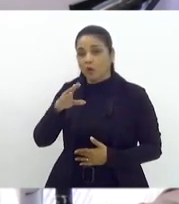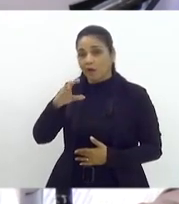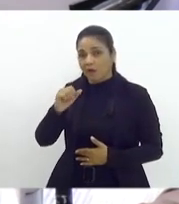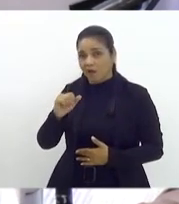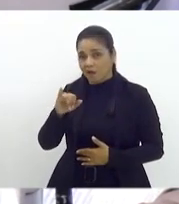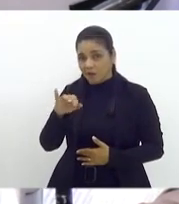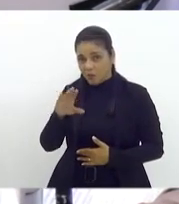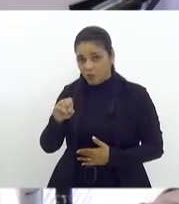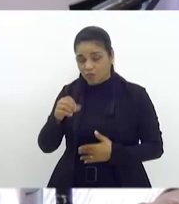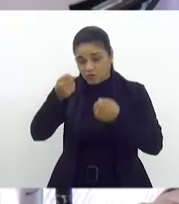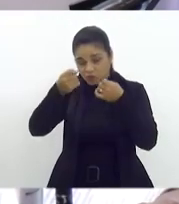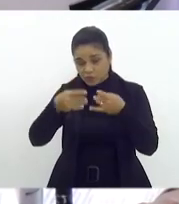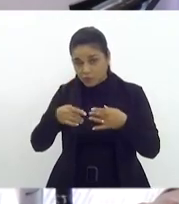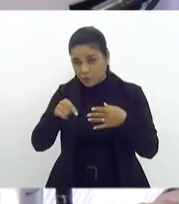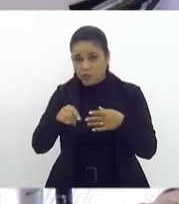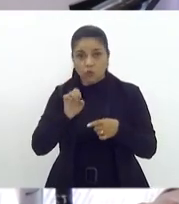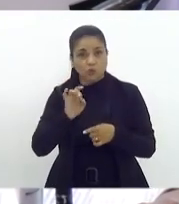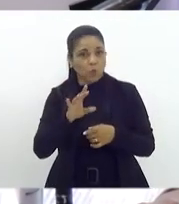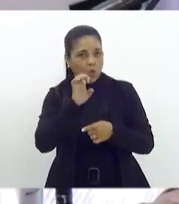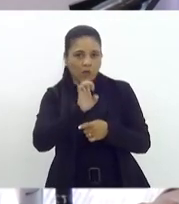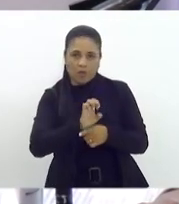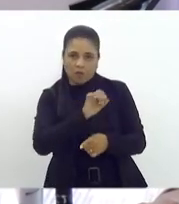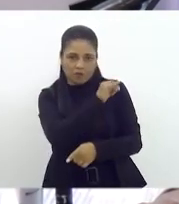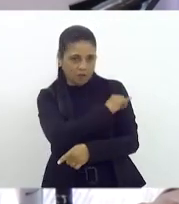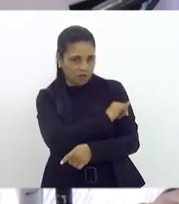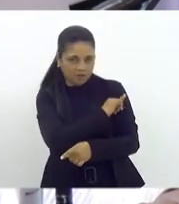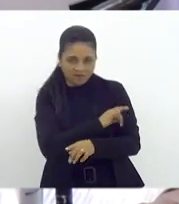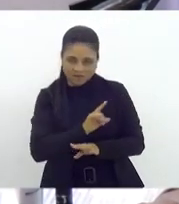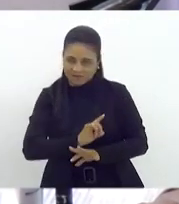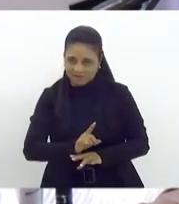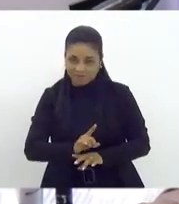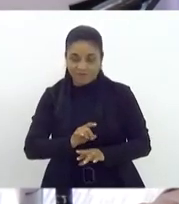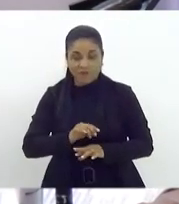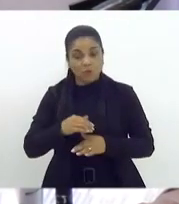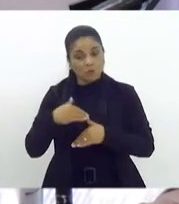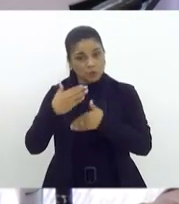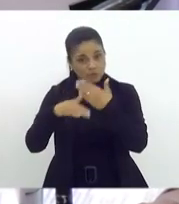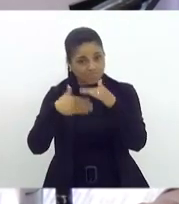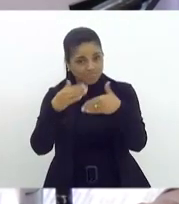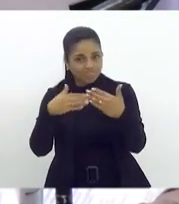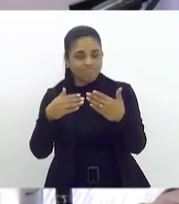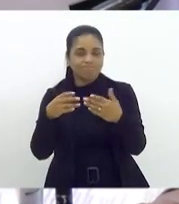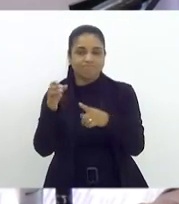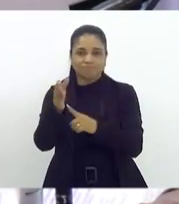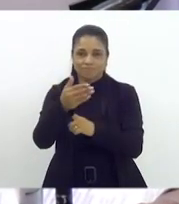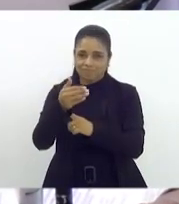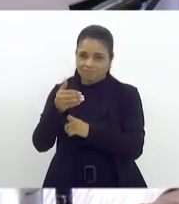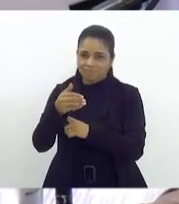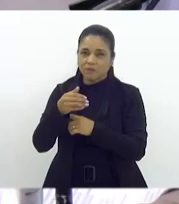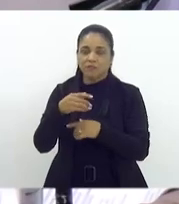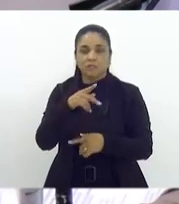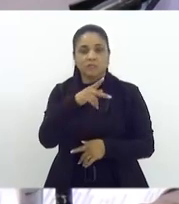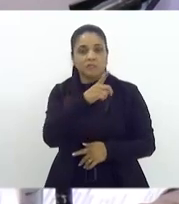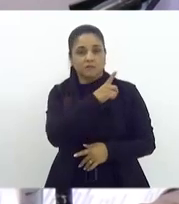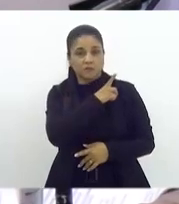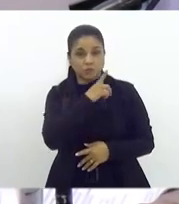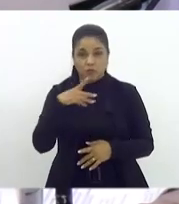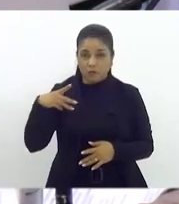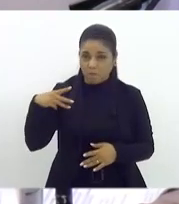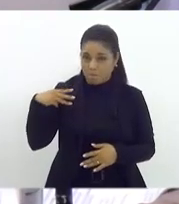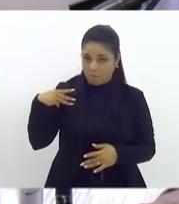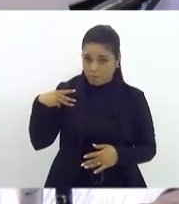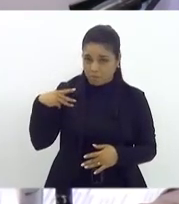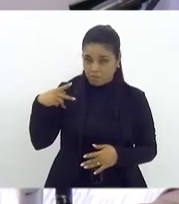o problema do Rio de Janeiro só seja que o Rio de Janeiro esteja avançado a questão da Defensoria Pública conseguir